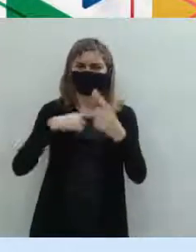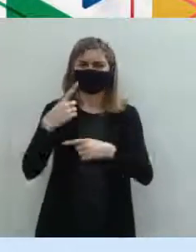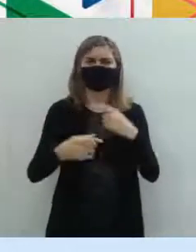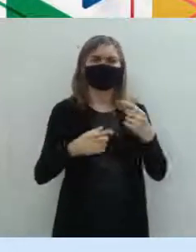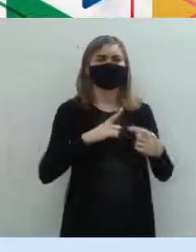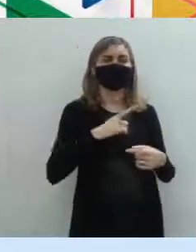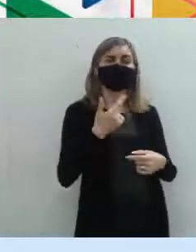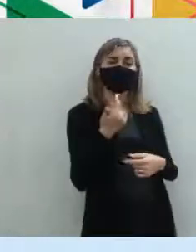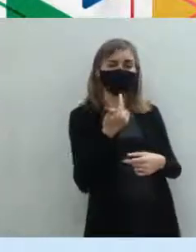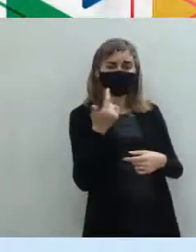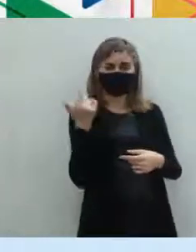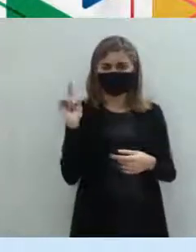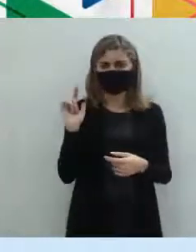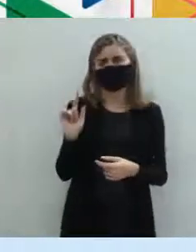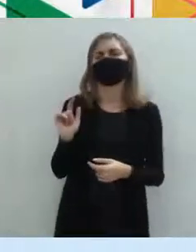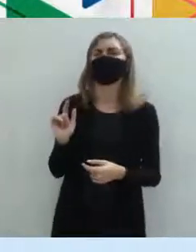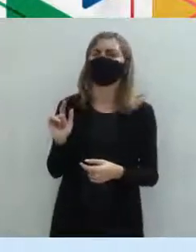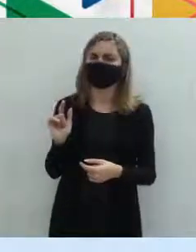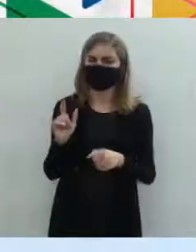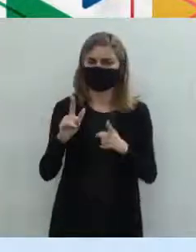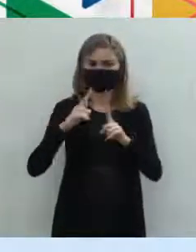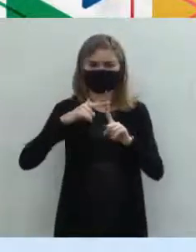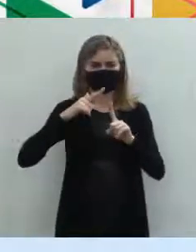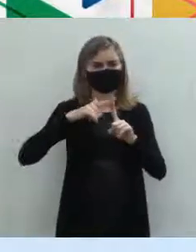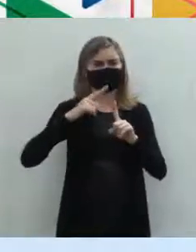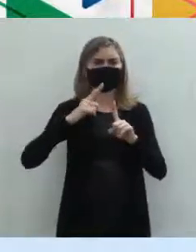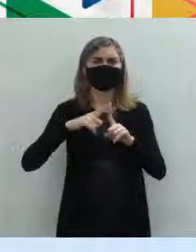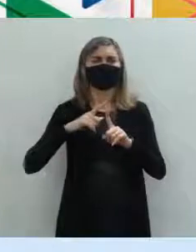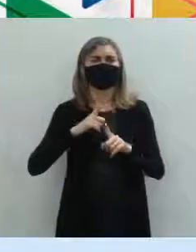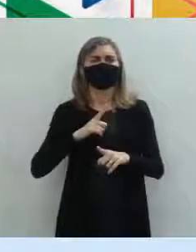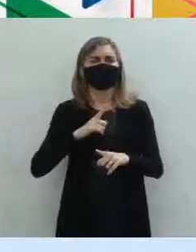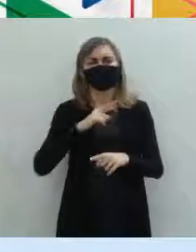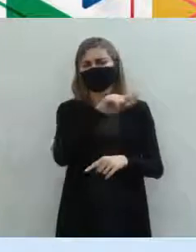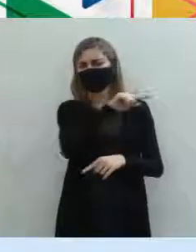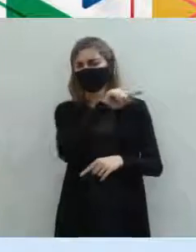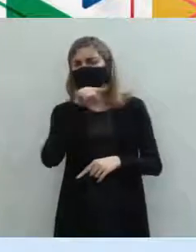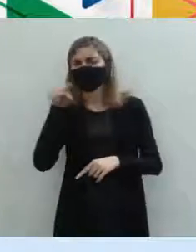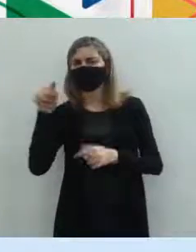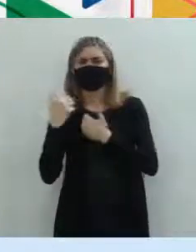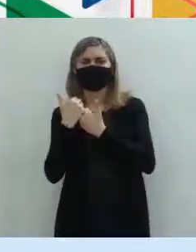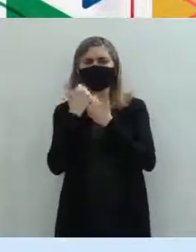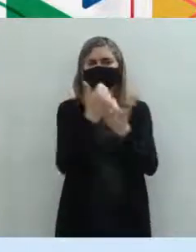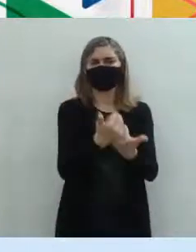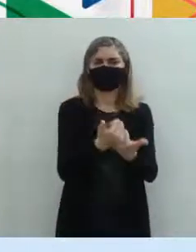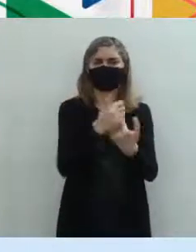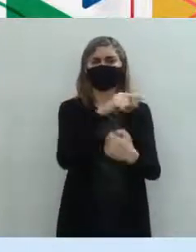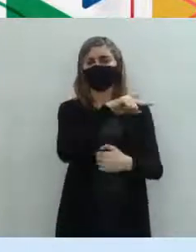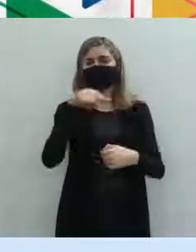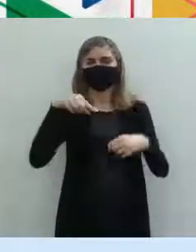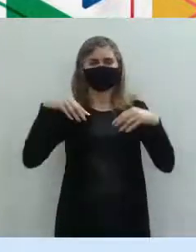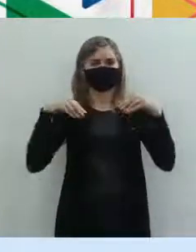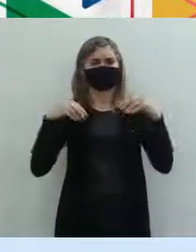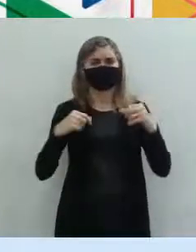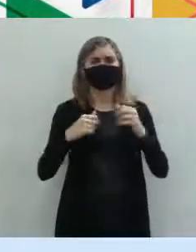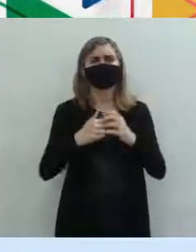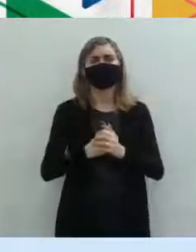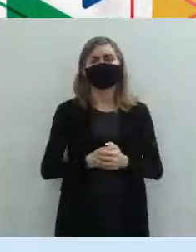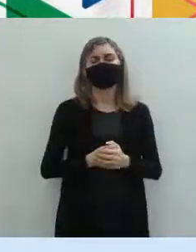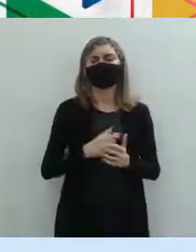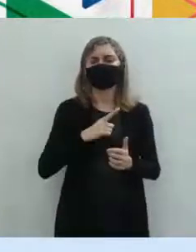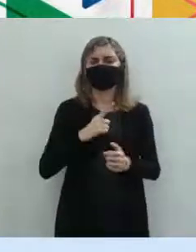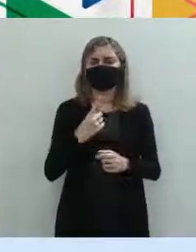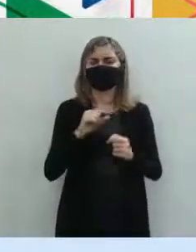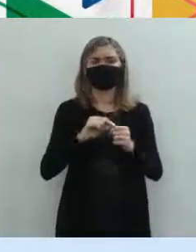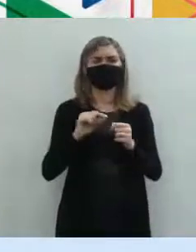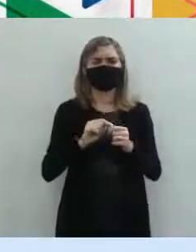temos outro tipo de perspectiva. A gente tem aí essa linha representando a linha de terra, ok? E aí a gente